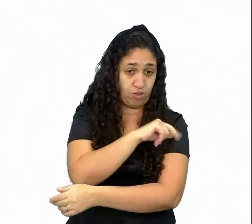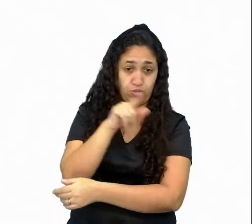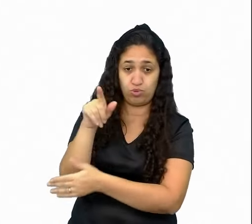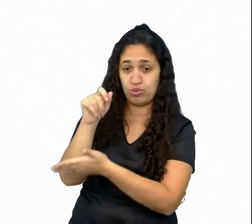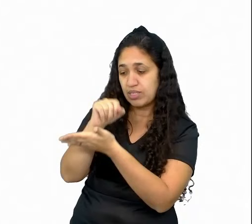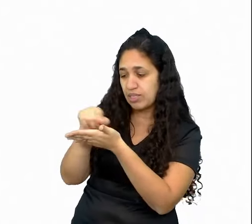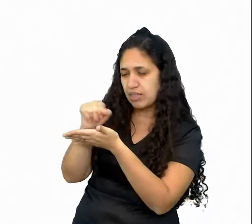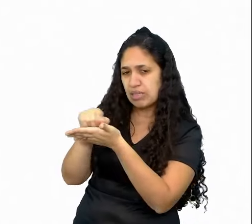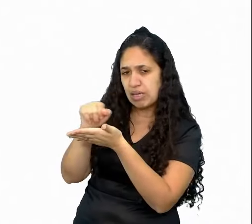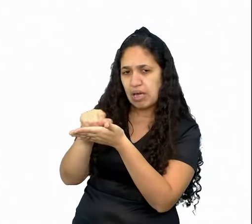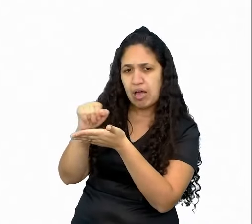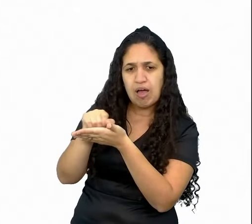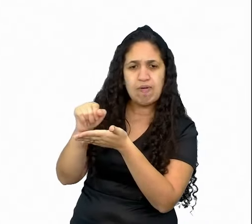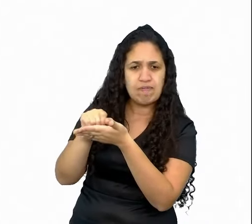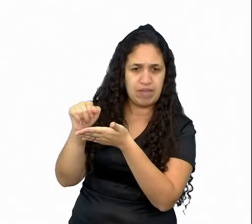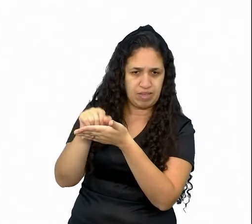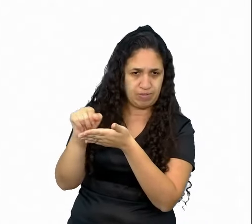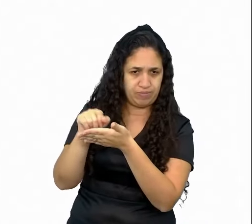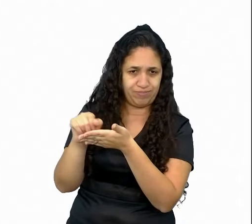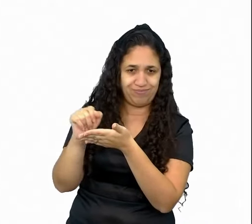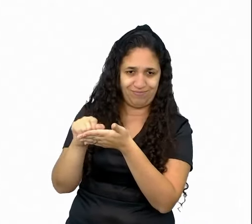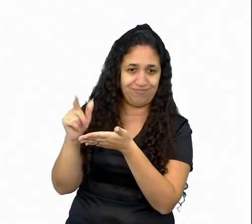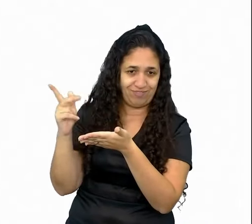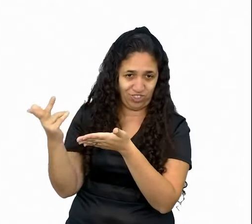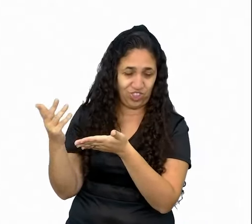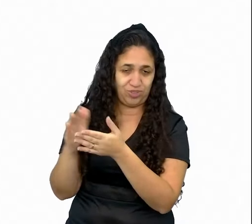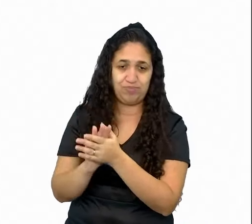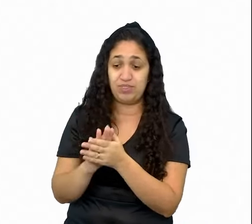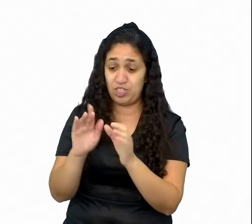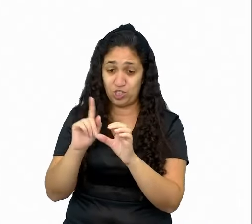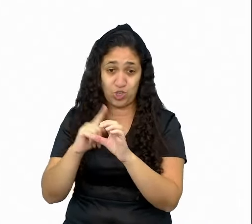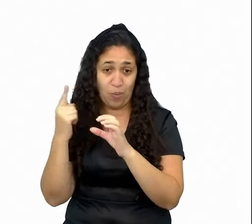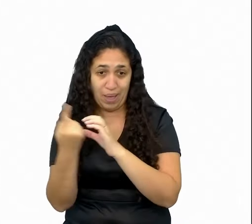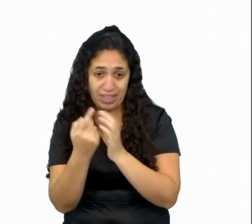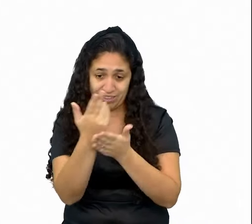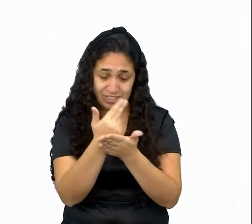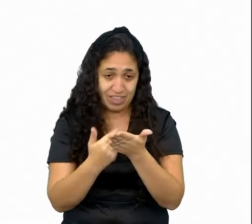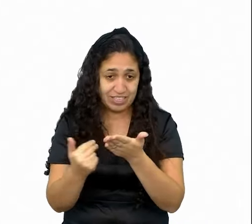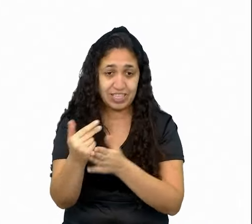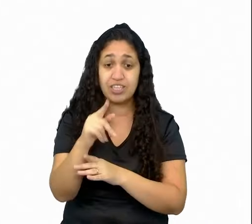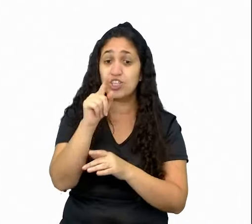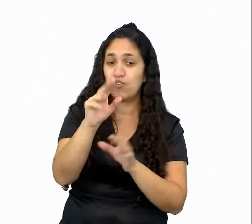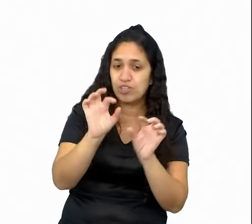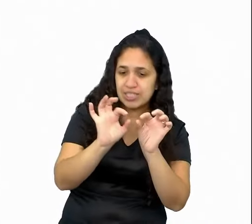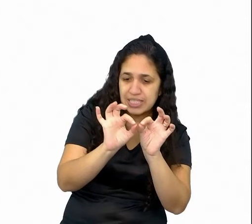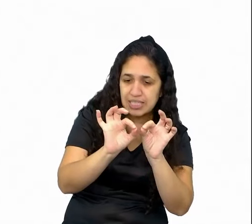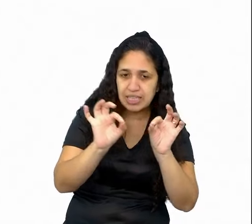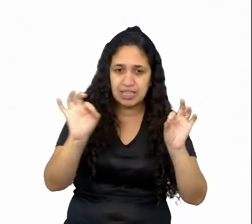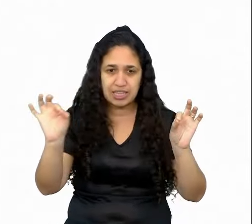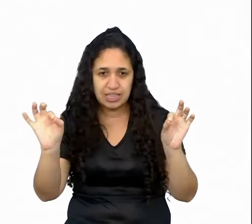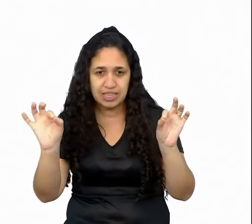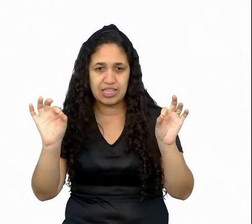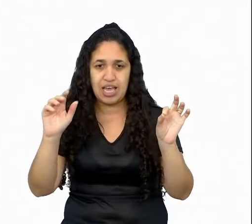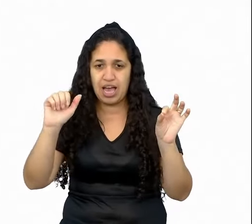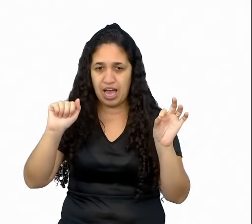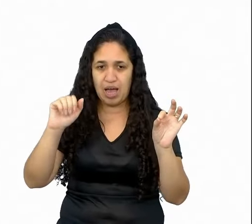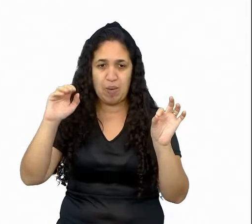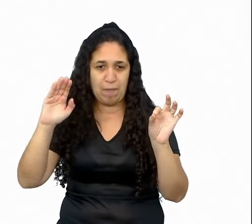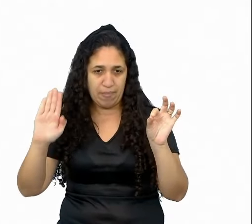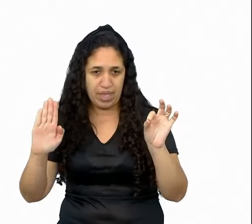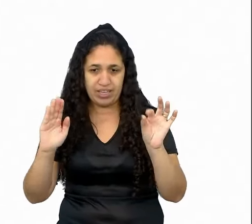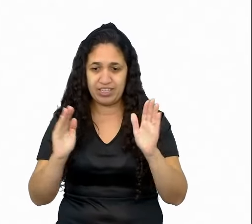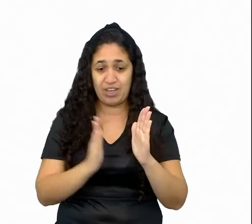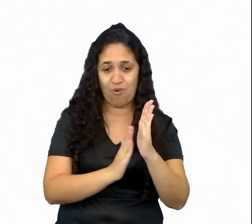lembrei das minhas aulas, né, de desenho geométrico. Crie um segmento de reta B, que será ao lado do seu